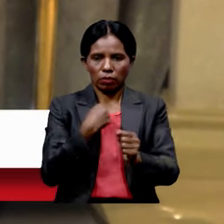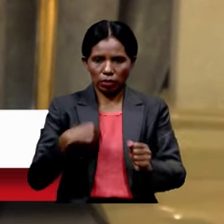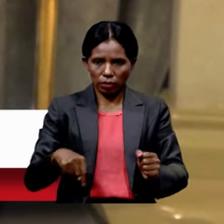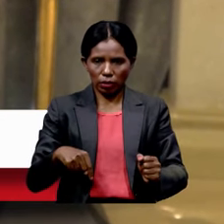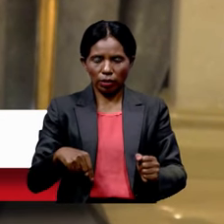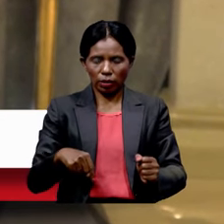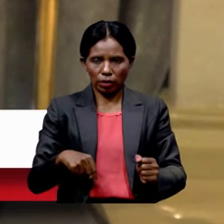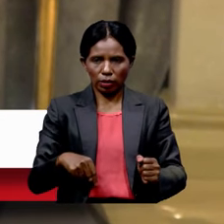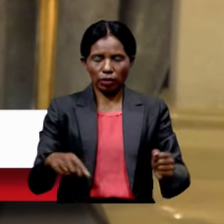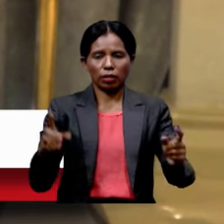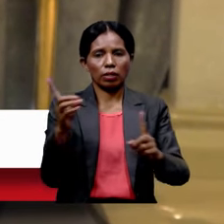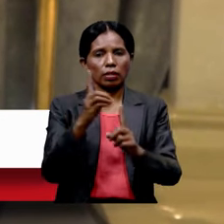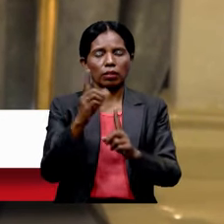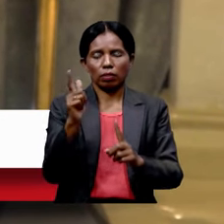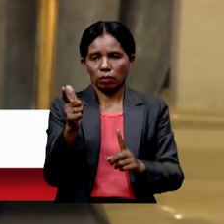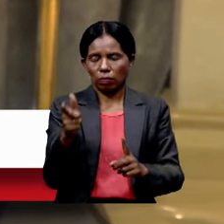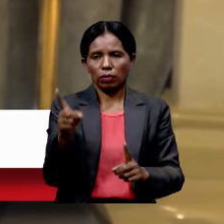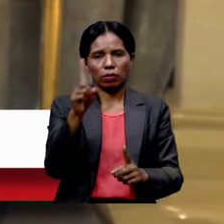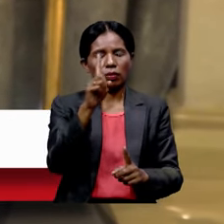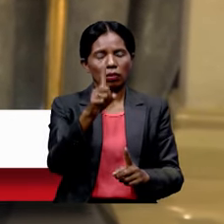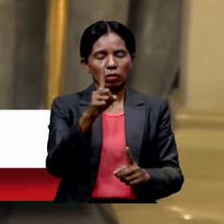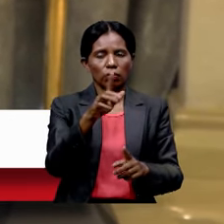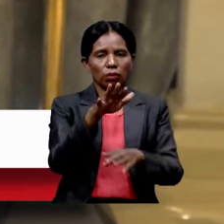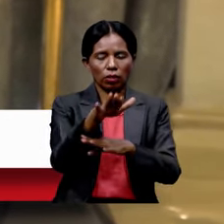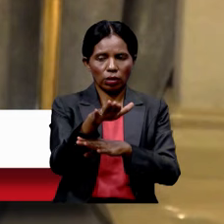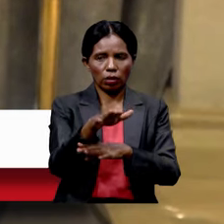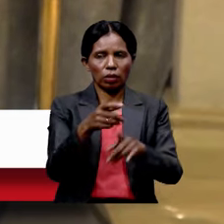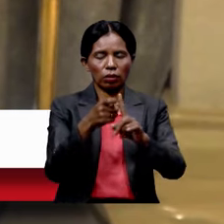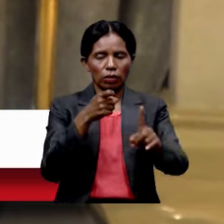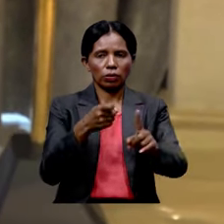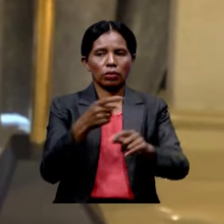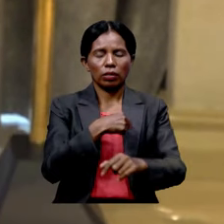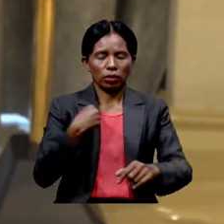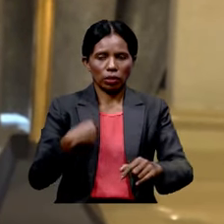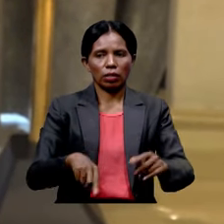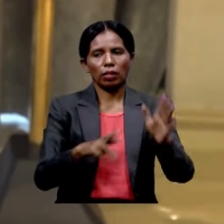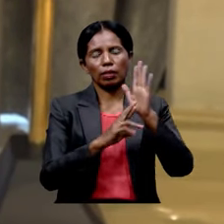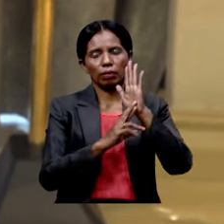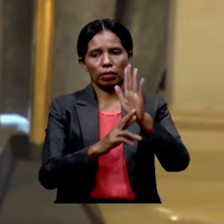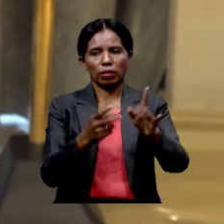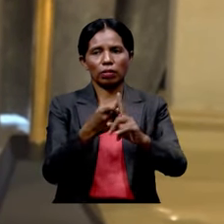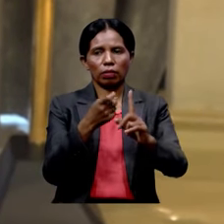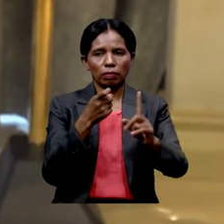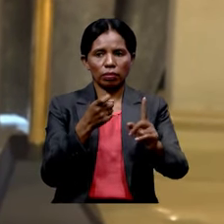a dia 21 lograi, na bema que se parte sidenia representa Husi,